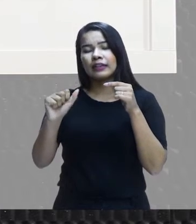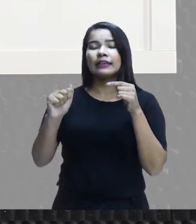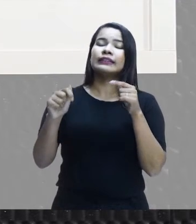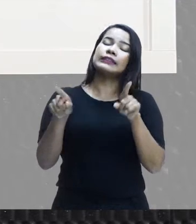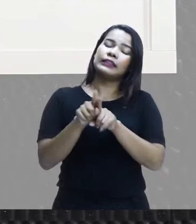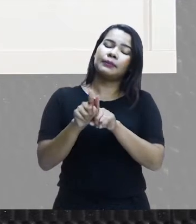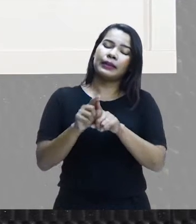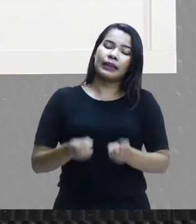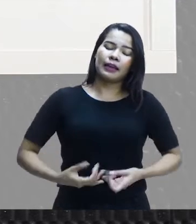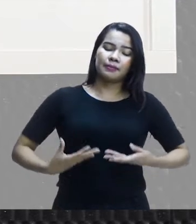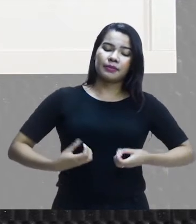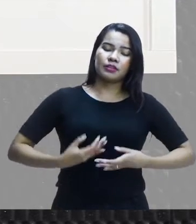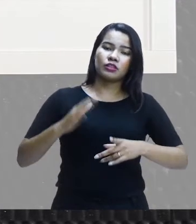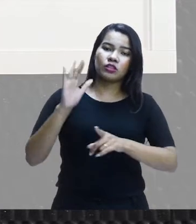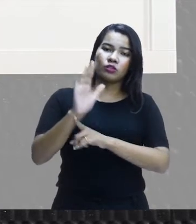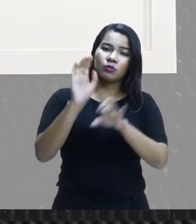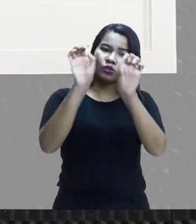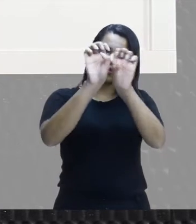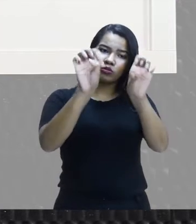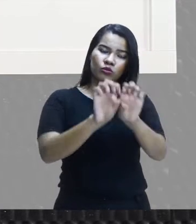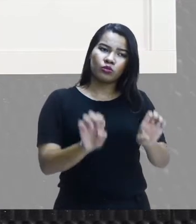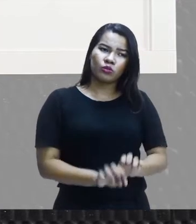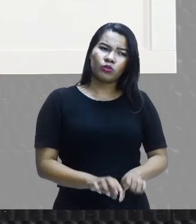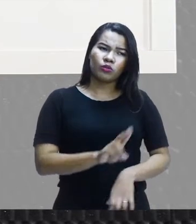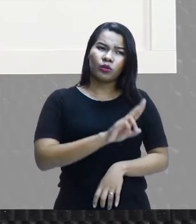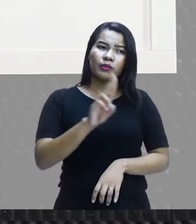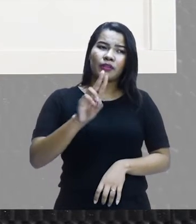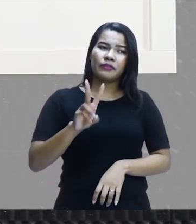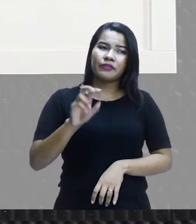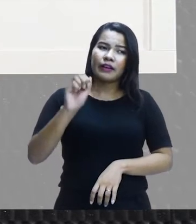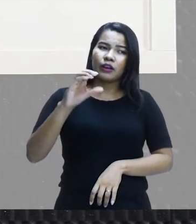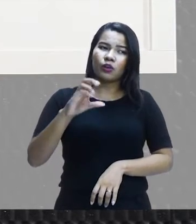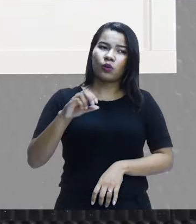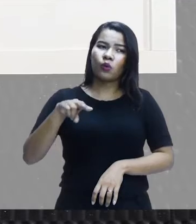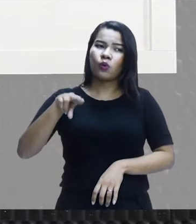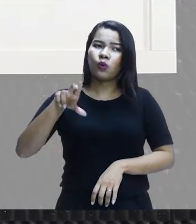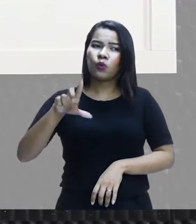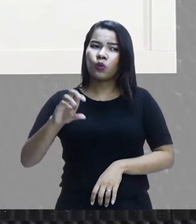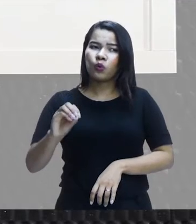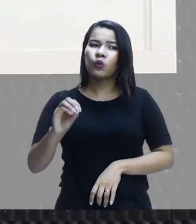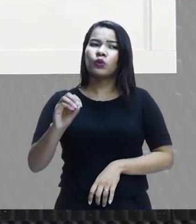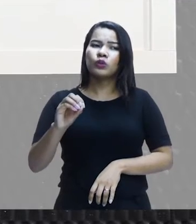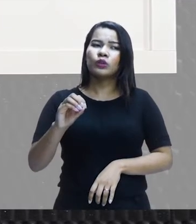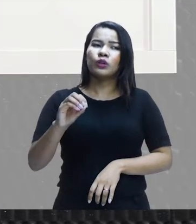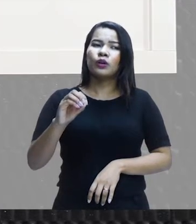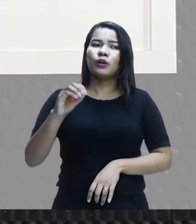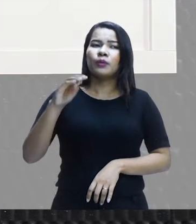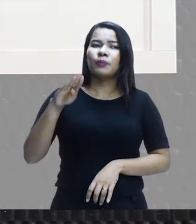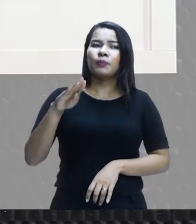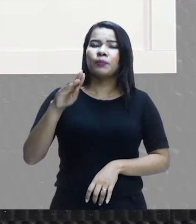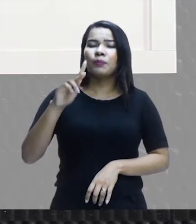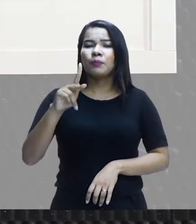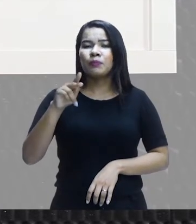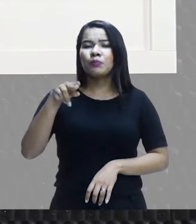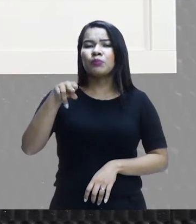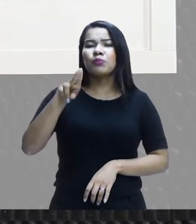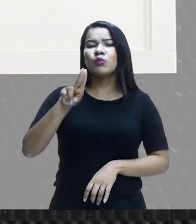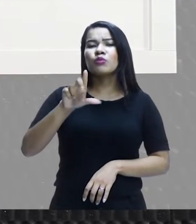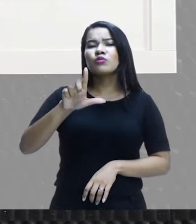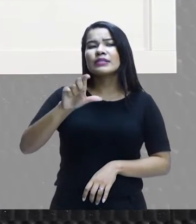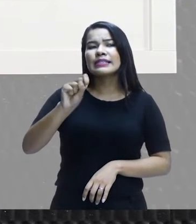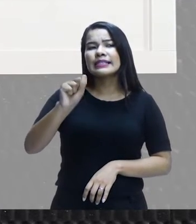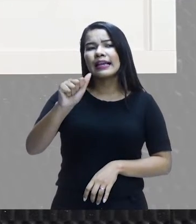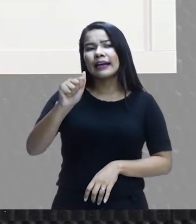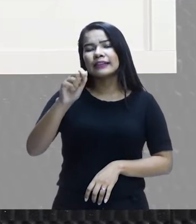apresentam uma estrutura que é chamada de vacúolo pulsátil. O que é um vacúolo pulsátil? Ou contrátil.